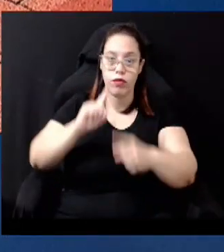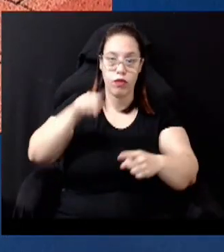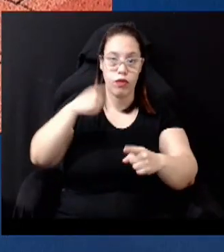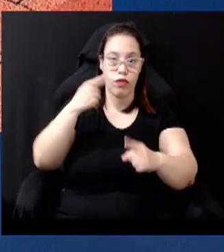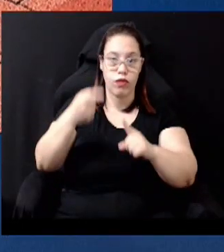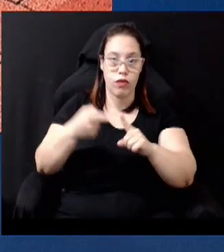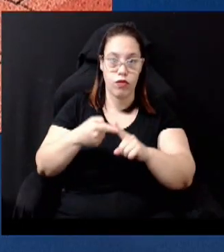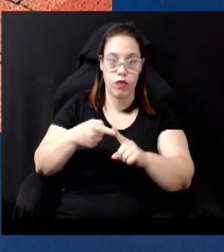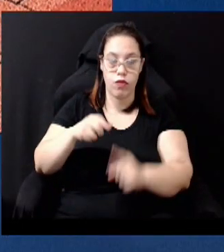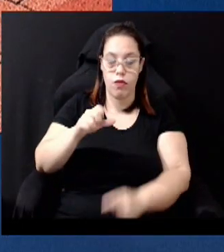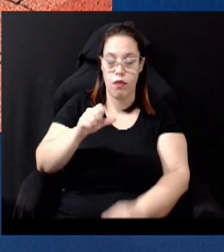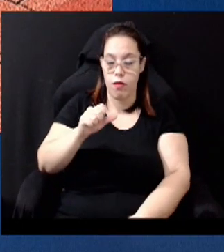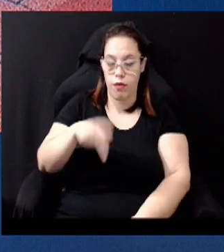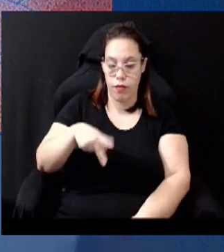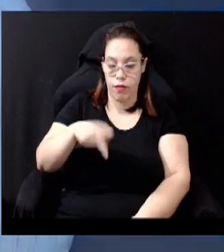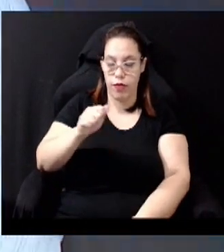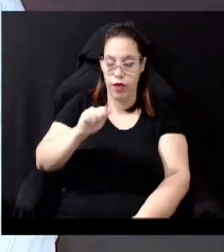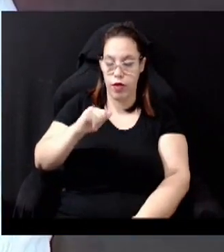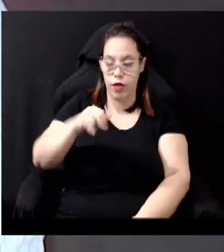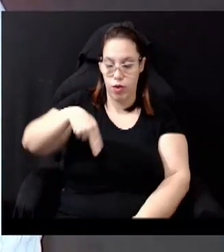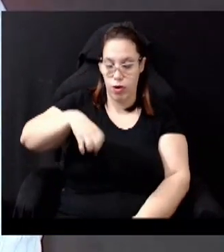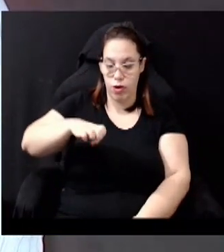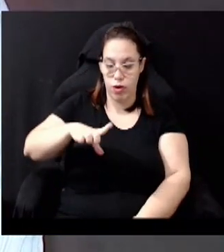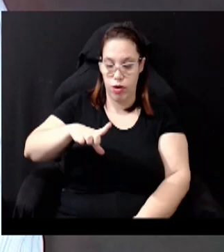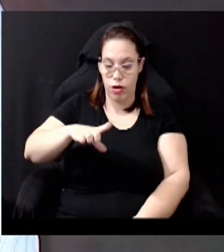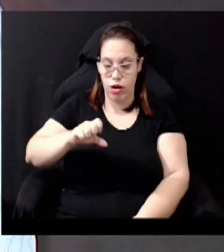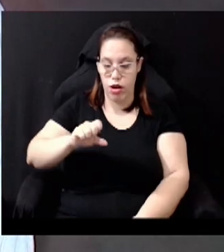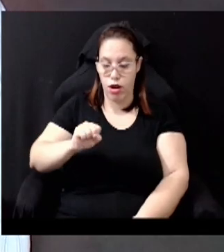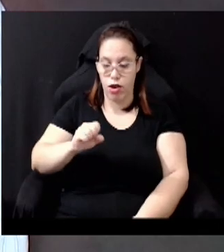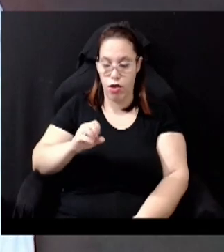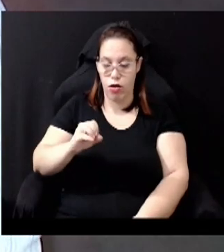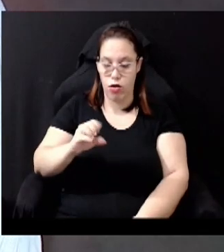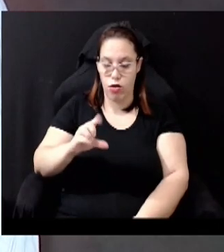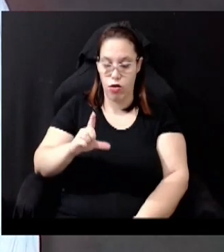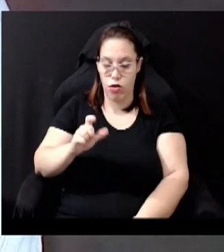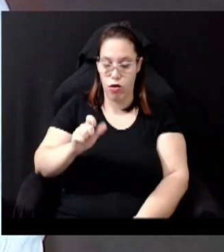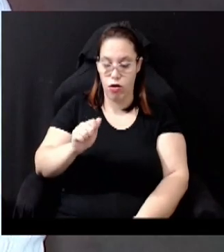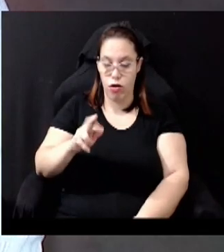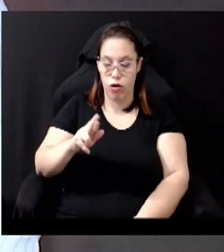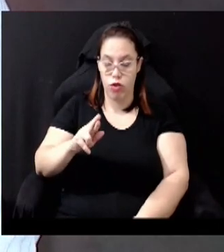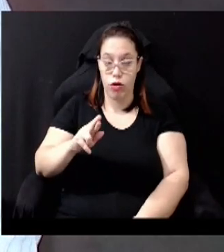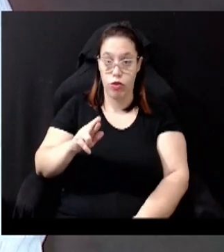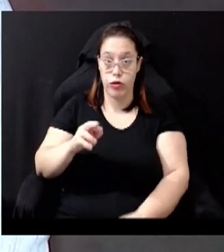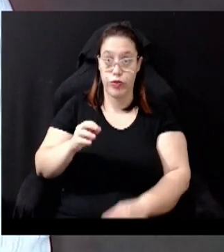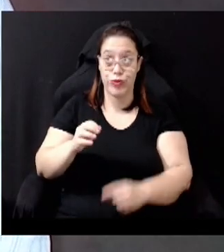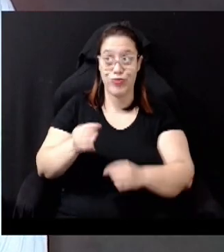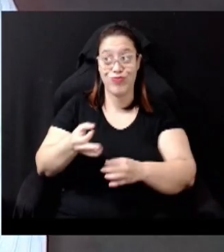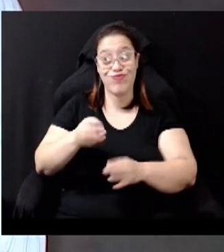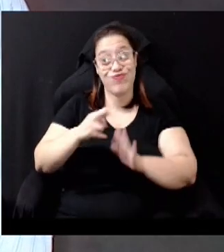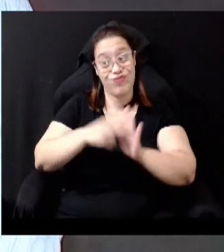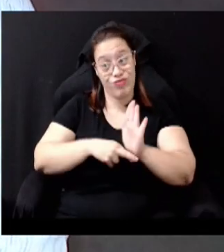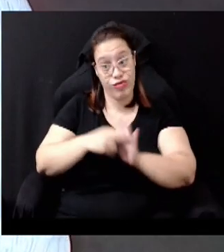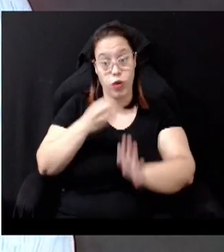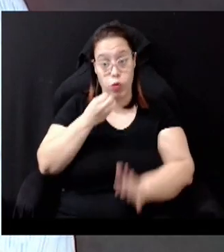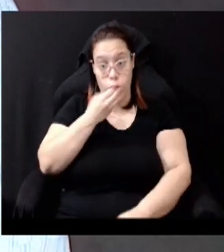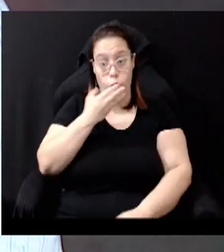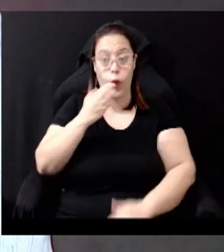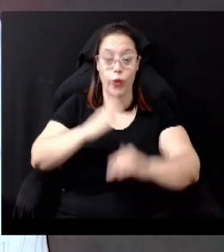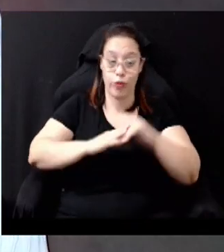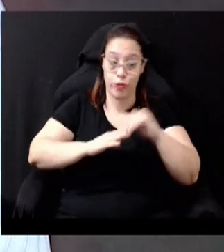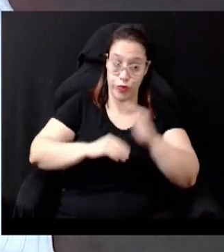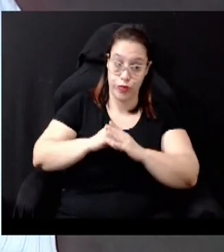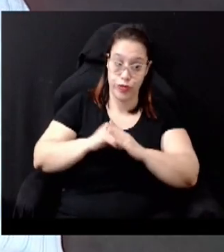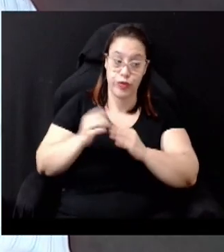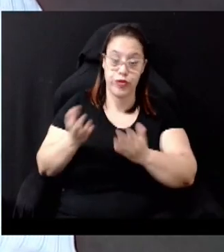solares, ainda esbarram na regulamentação. É uma tecnologia que existe, o Brasil tem bons fabricantes ou operadores